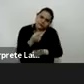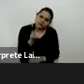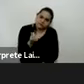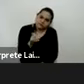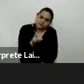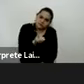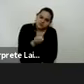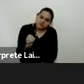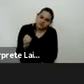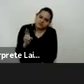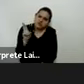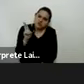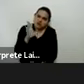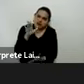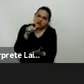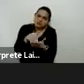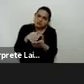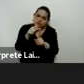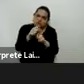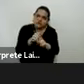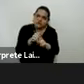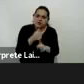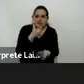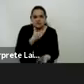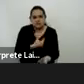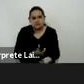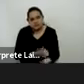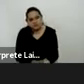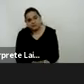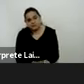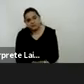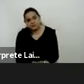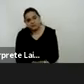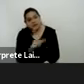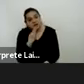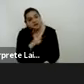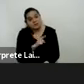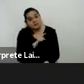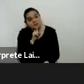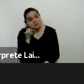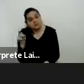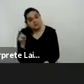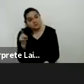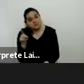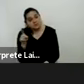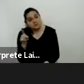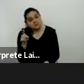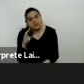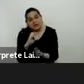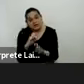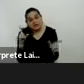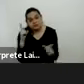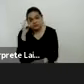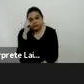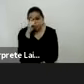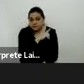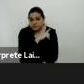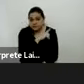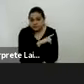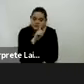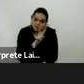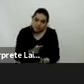Eu digo para você, Gilson, que eu acho que, embora seja difícil, é uma luta que